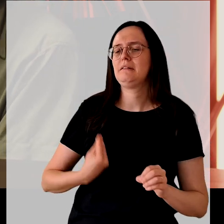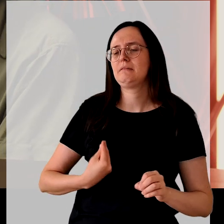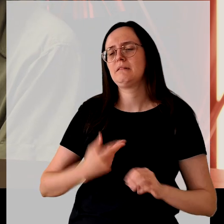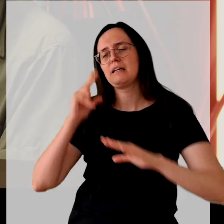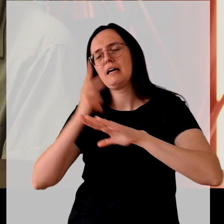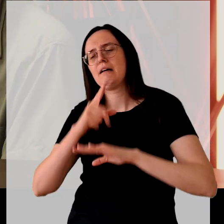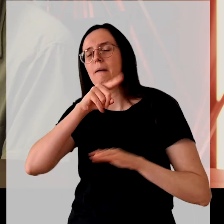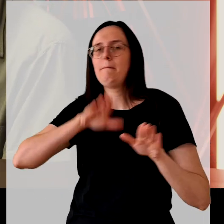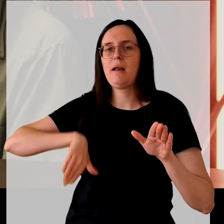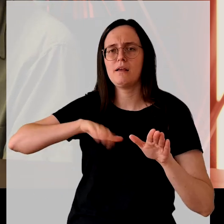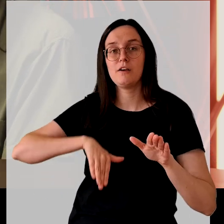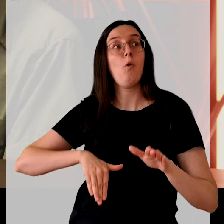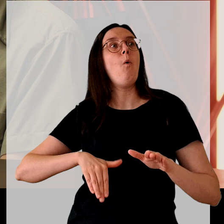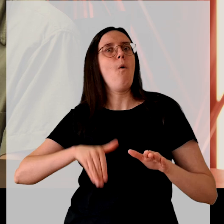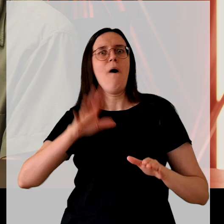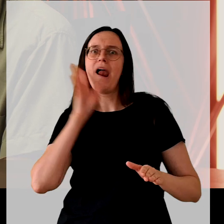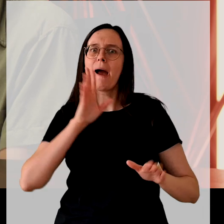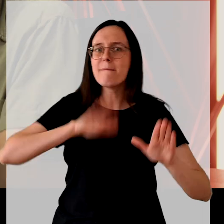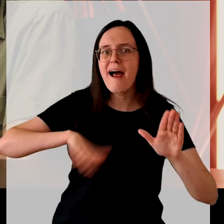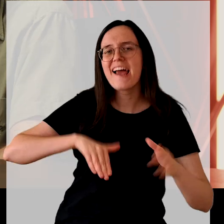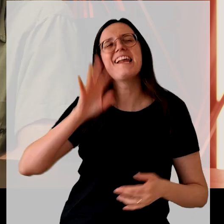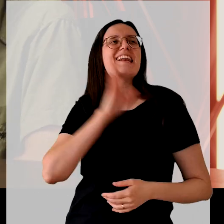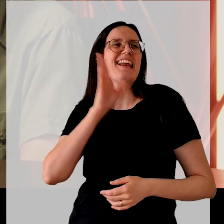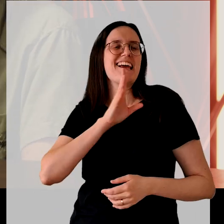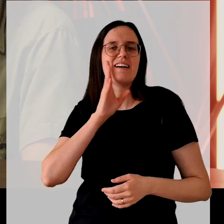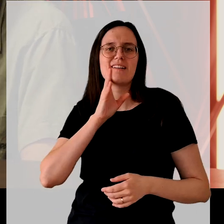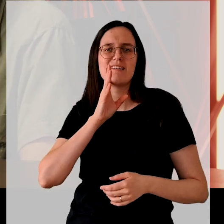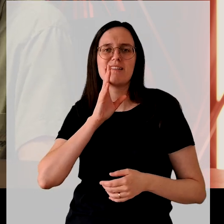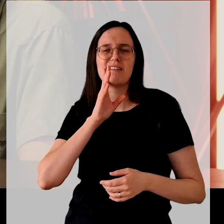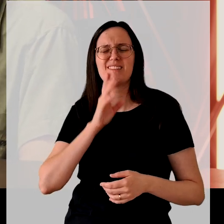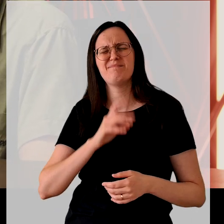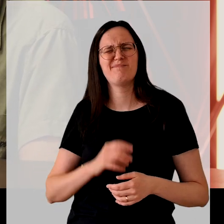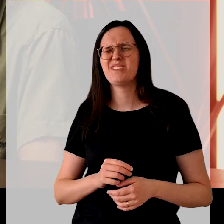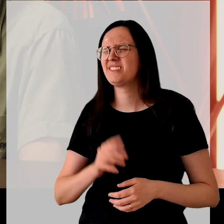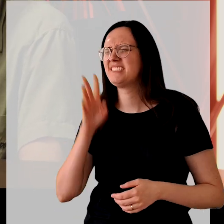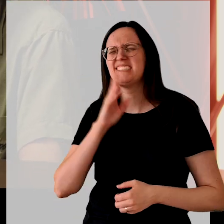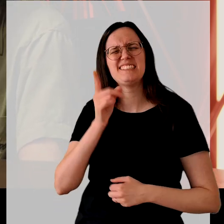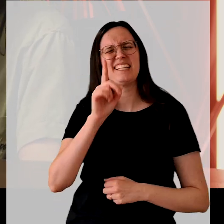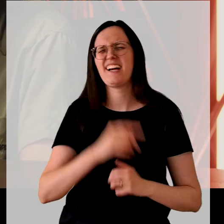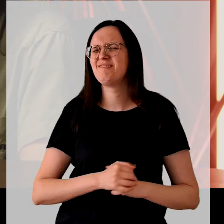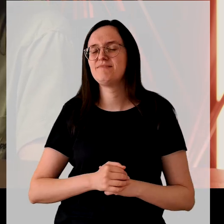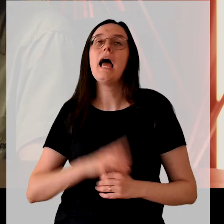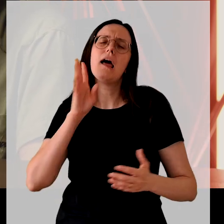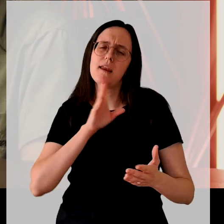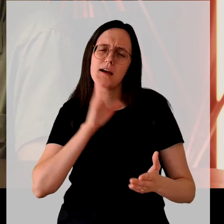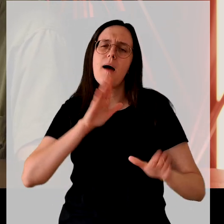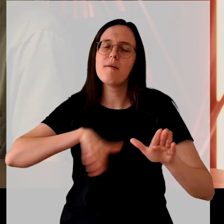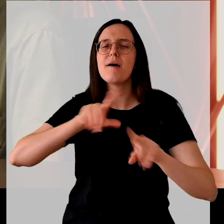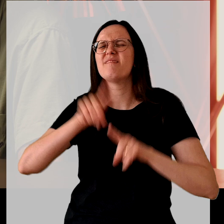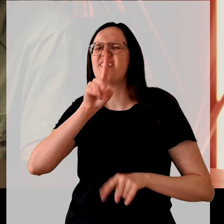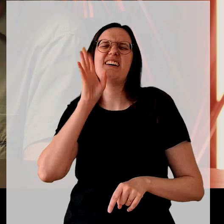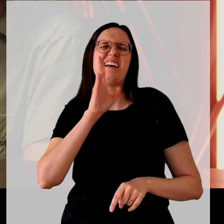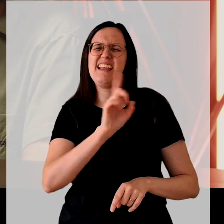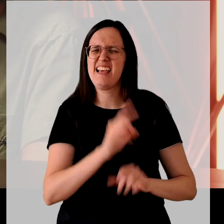que eu vou estar na semana de gravação na praia. Nossa, que legal, você vai gravar na praia. Putz, não é legal gravar na praia, cara. É legal gravar